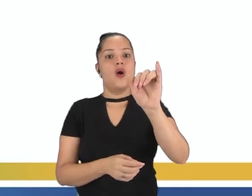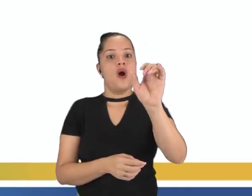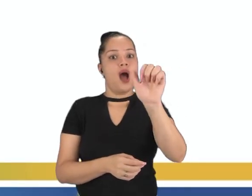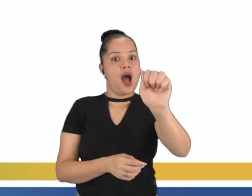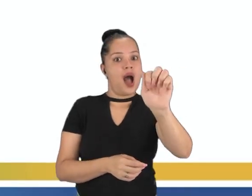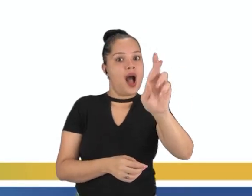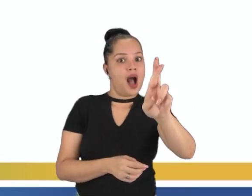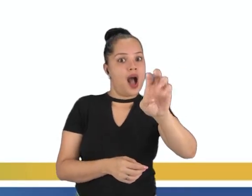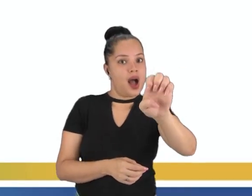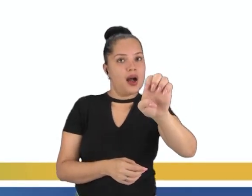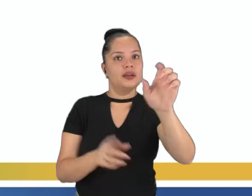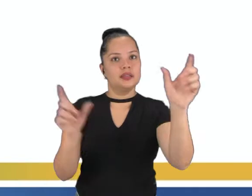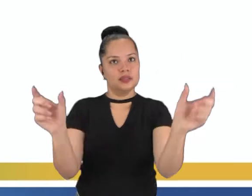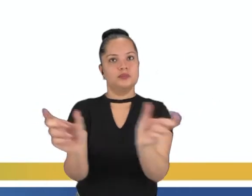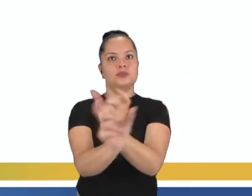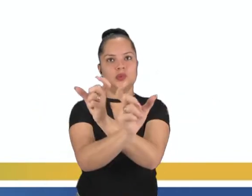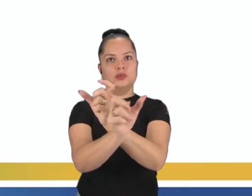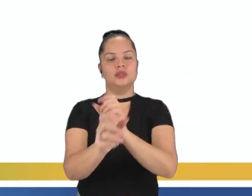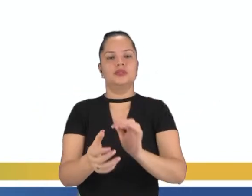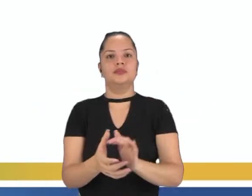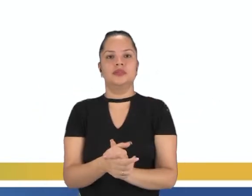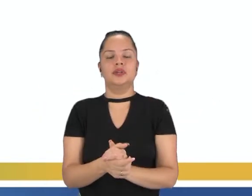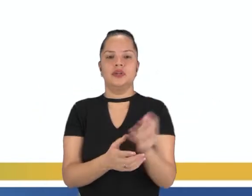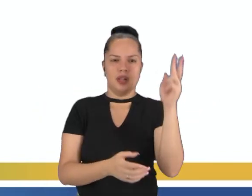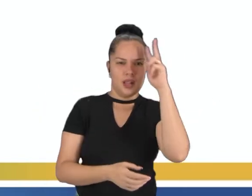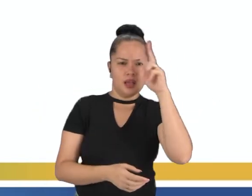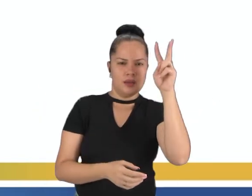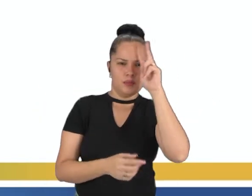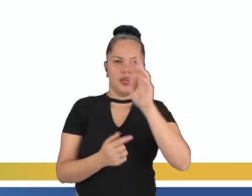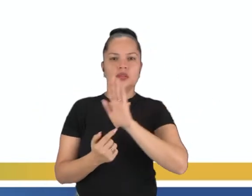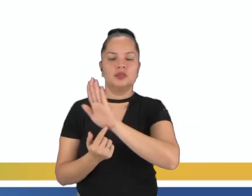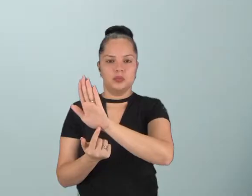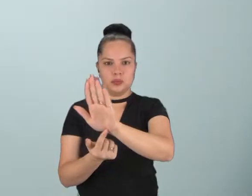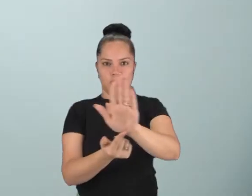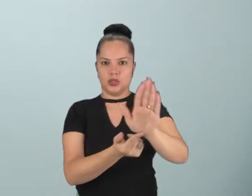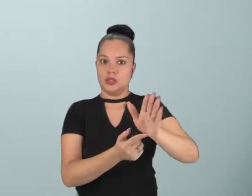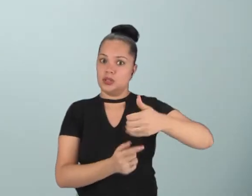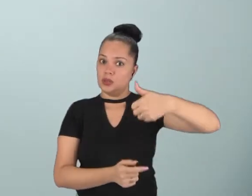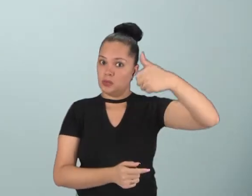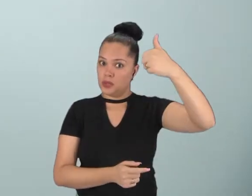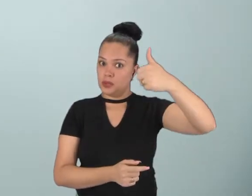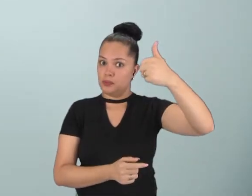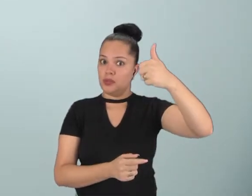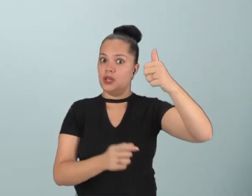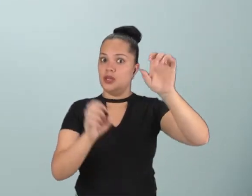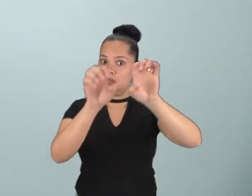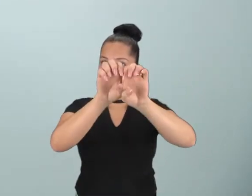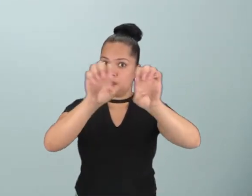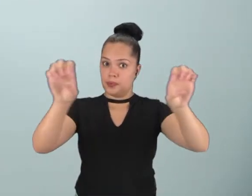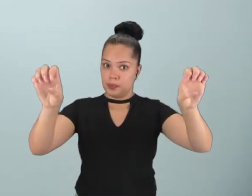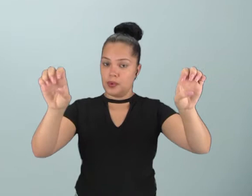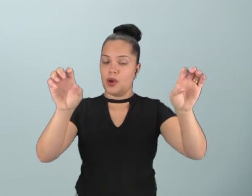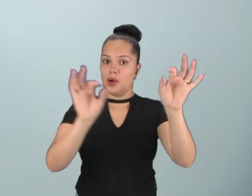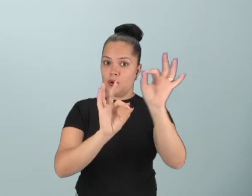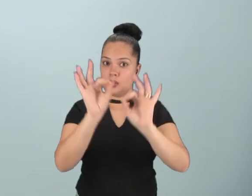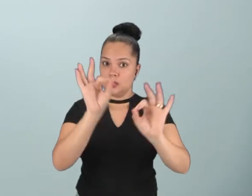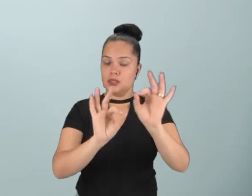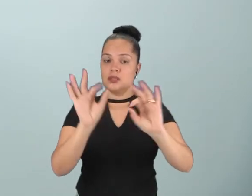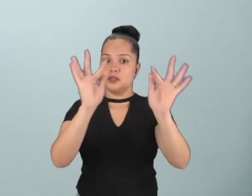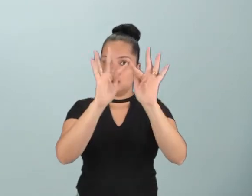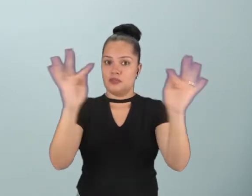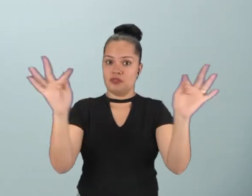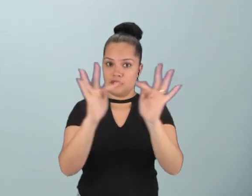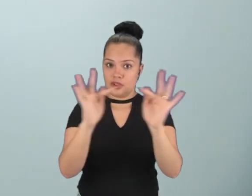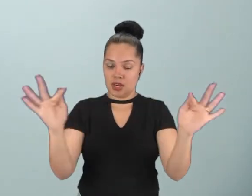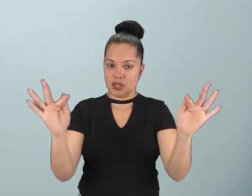lugar. Lembrando que aqui eu estou mostrando para vocês, pessoal, só essa primeira parte da estrutura, certo? É claro que vocês vão usar aí